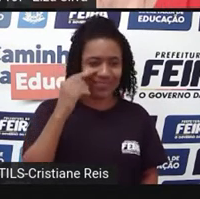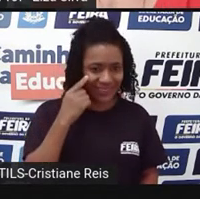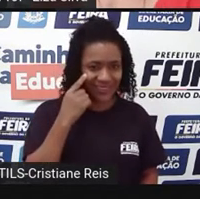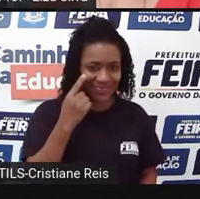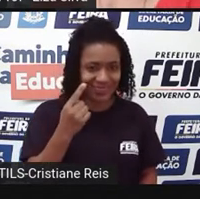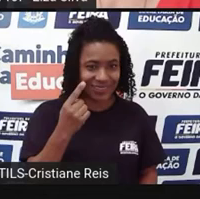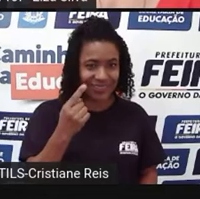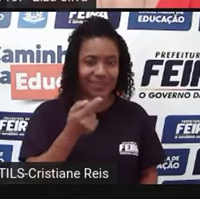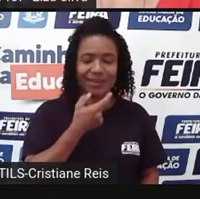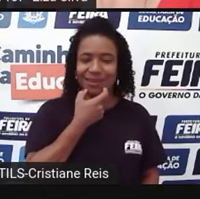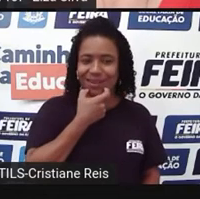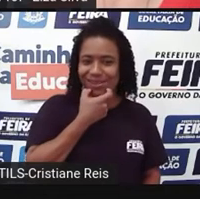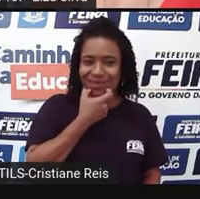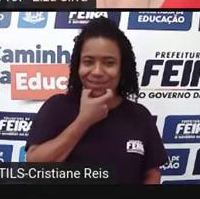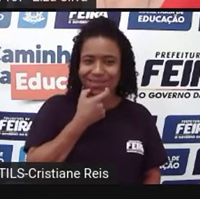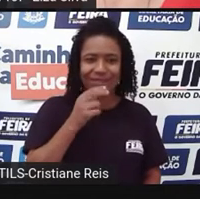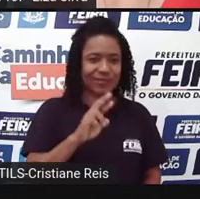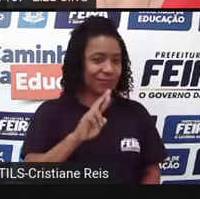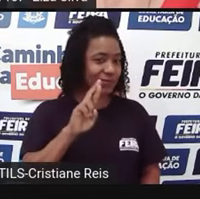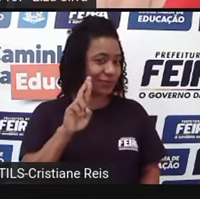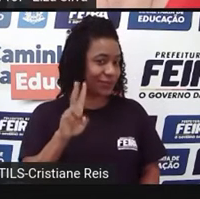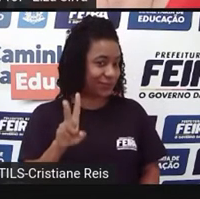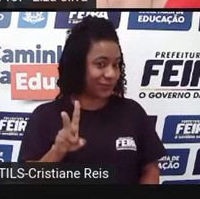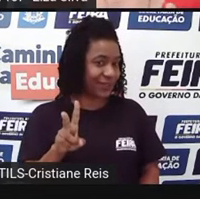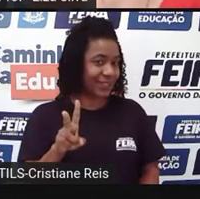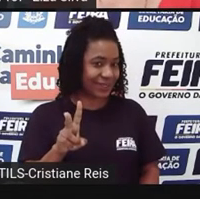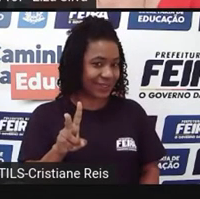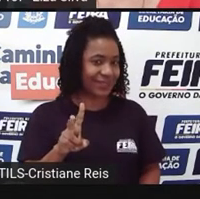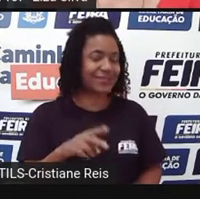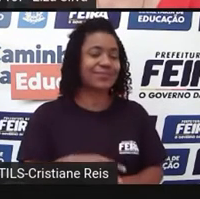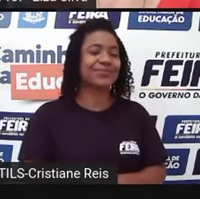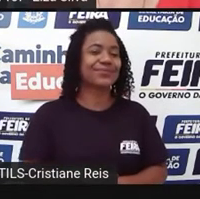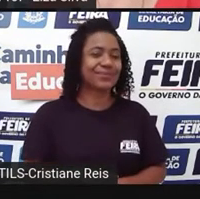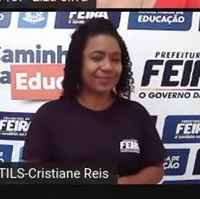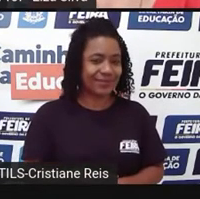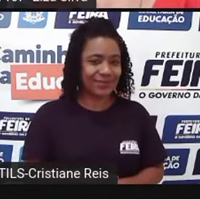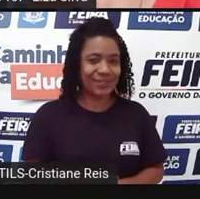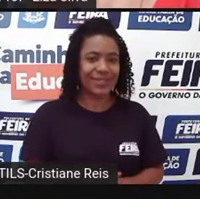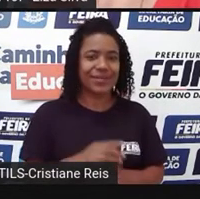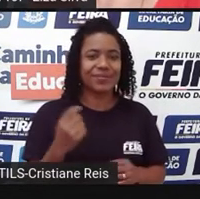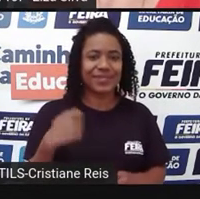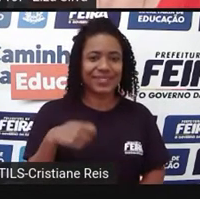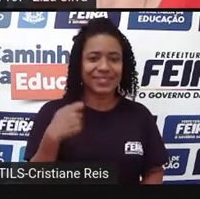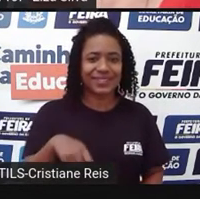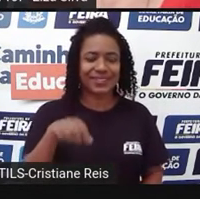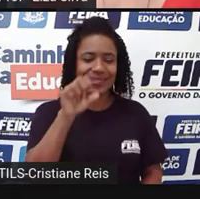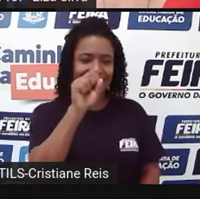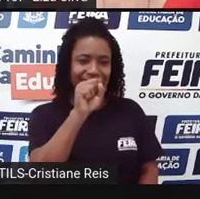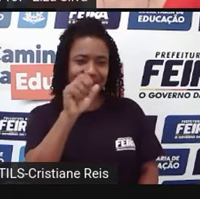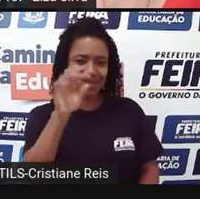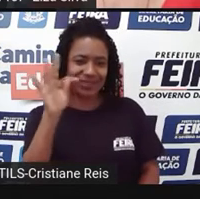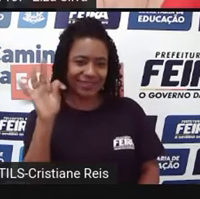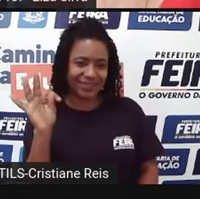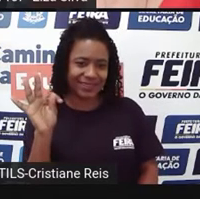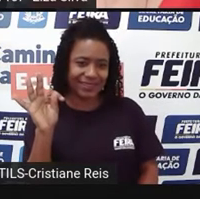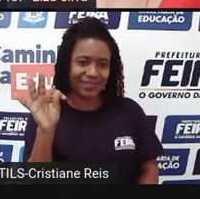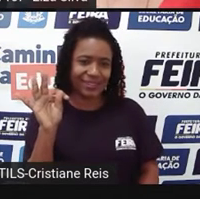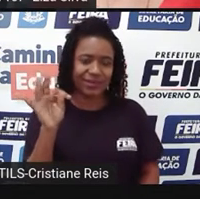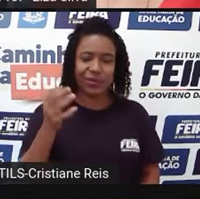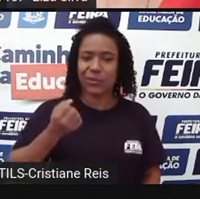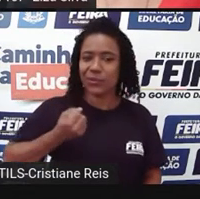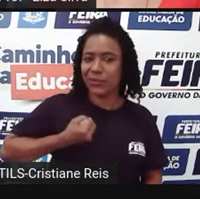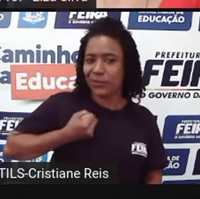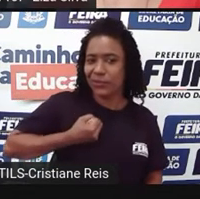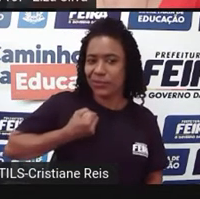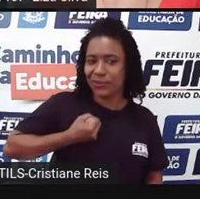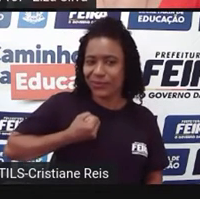é diferente a gente vai colocar as duas letras finais do nome escrito por